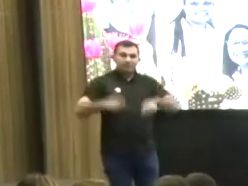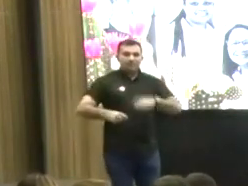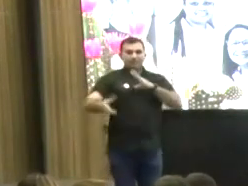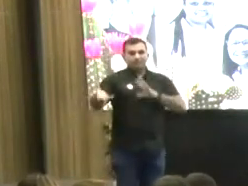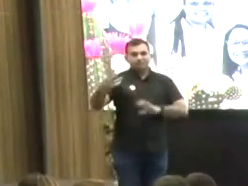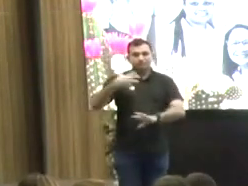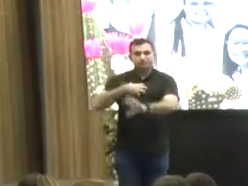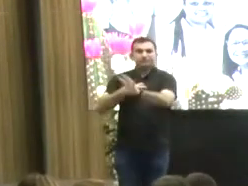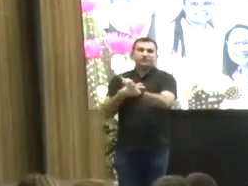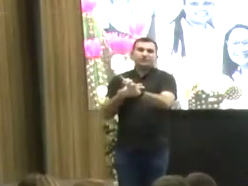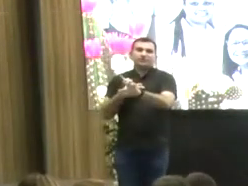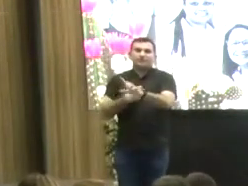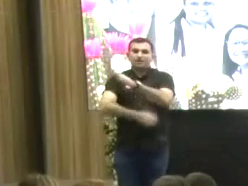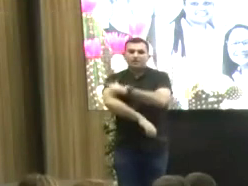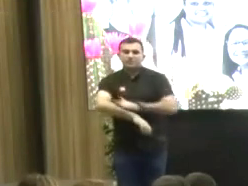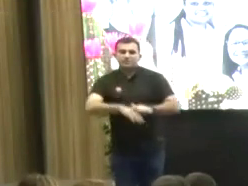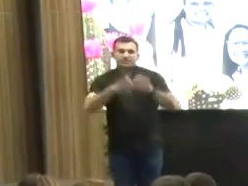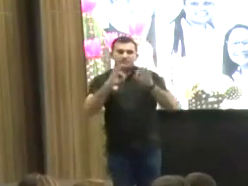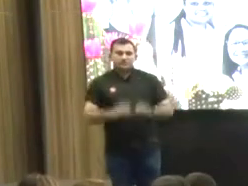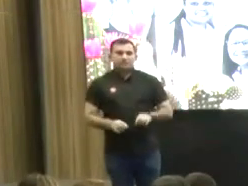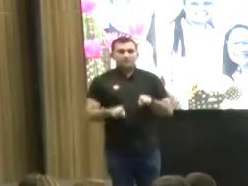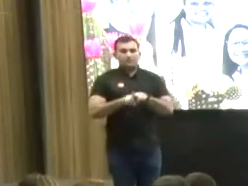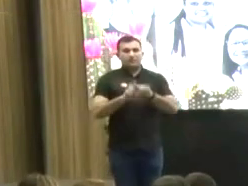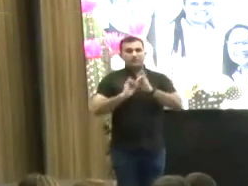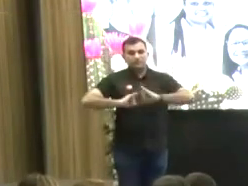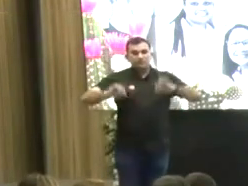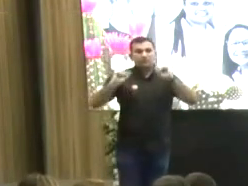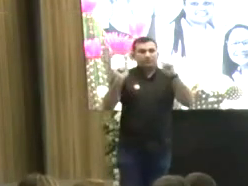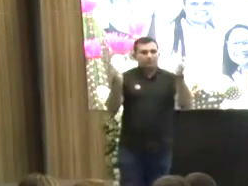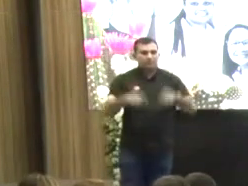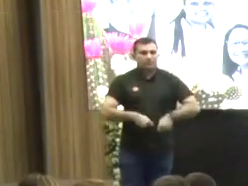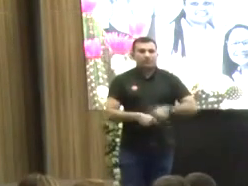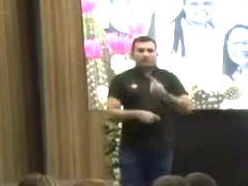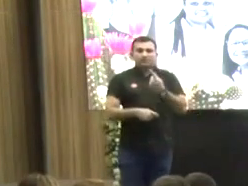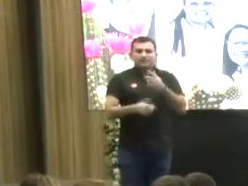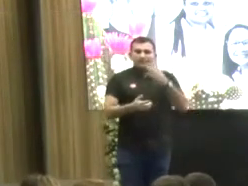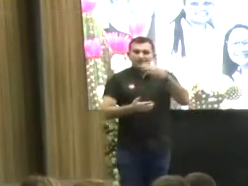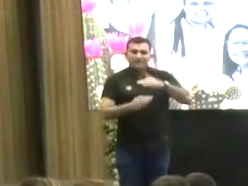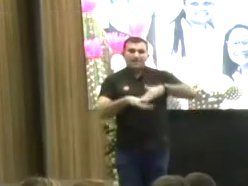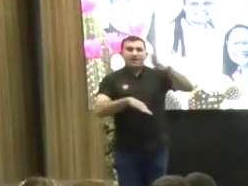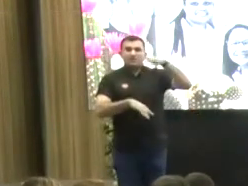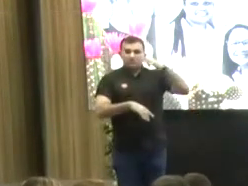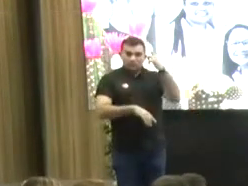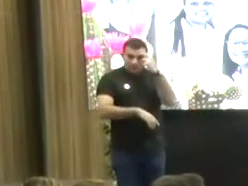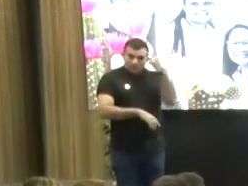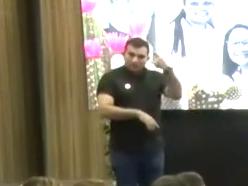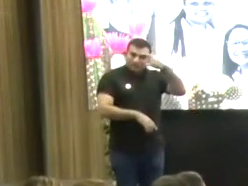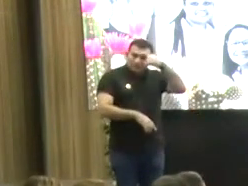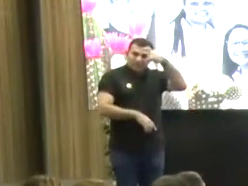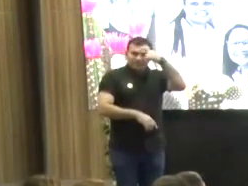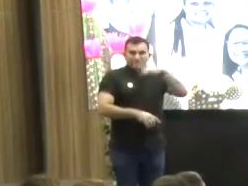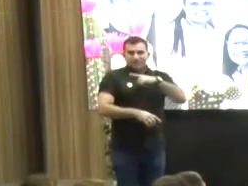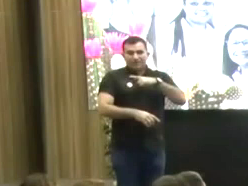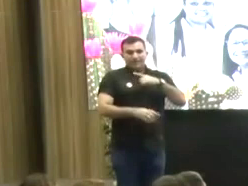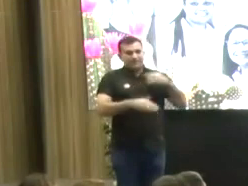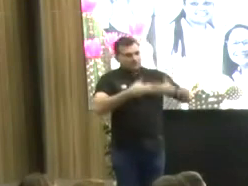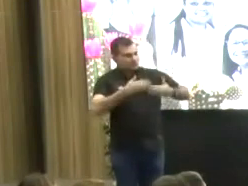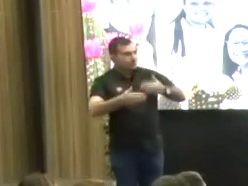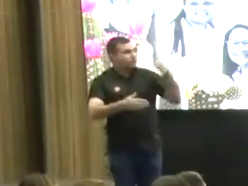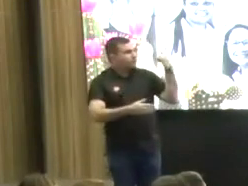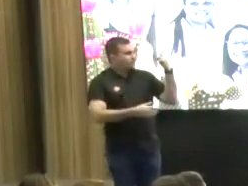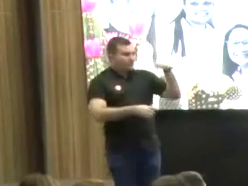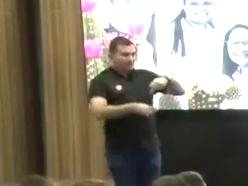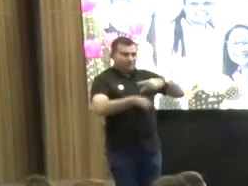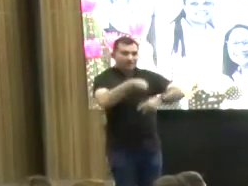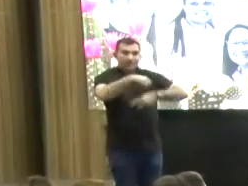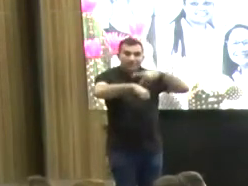o outro, de respeito, e de dizer que ele pode participar com mais consciência do processo histórico do país, que é muito grande, que é